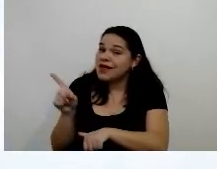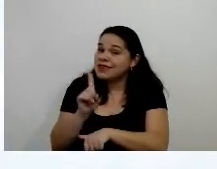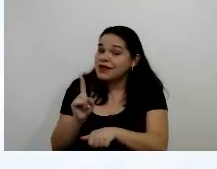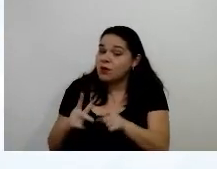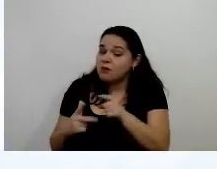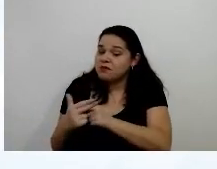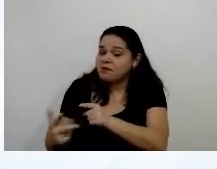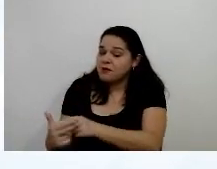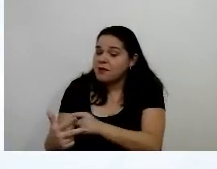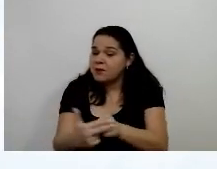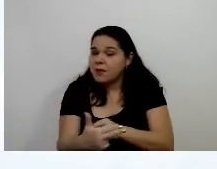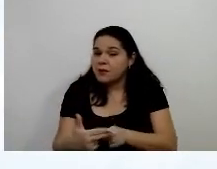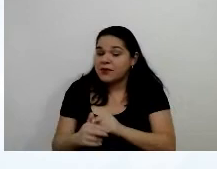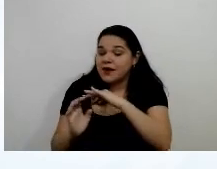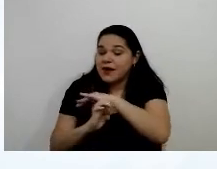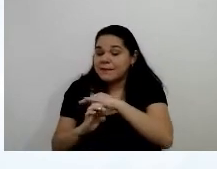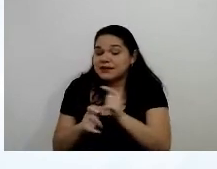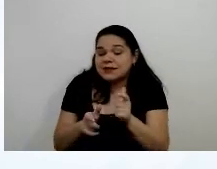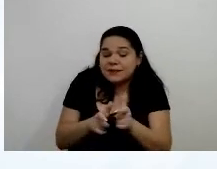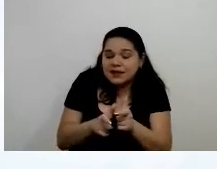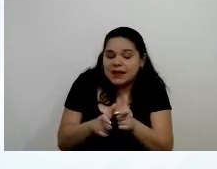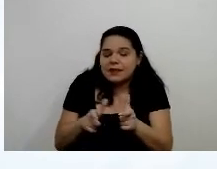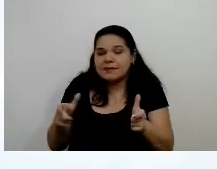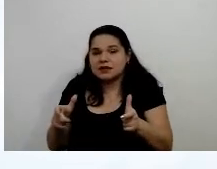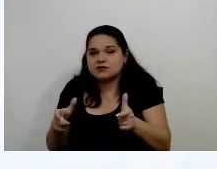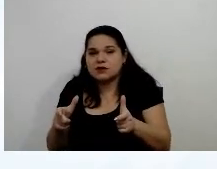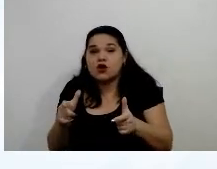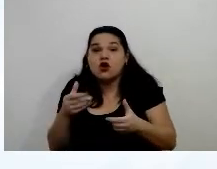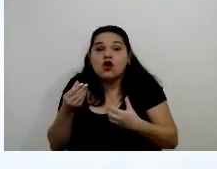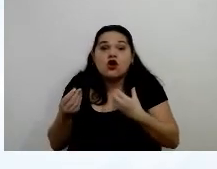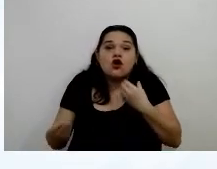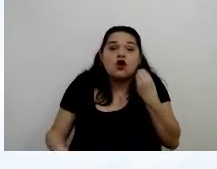médias empresas? Como nós vamos